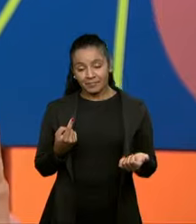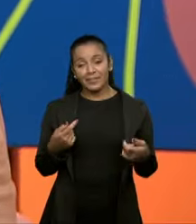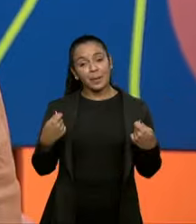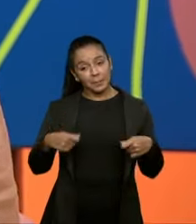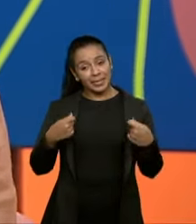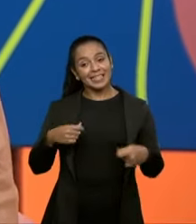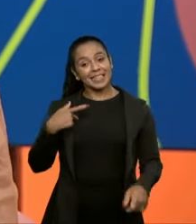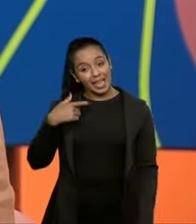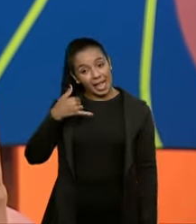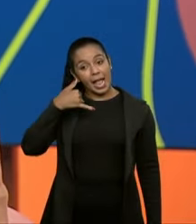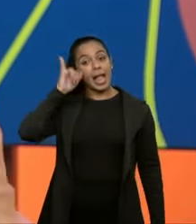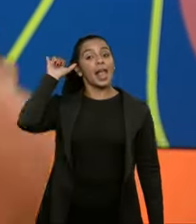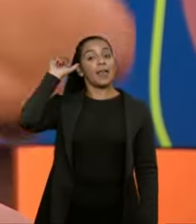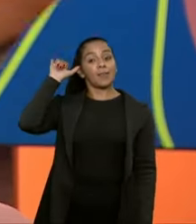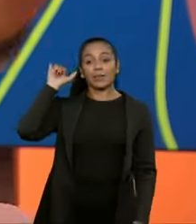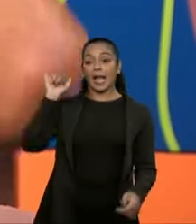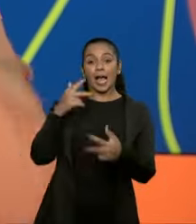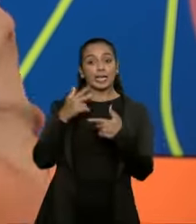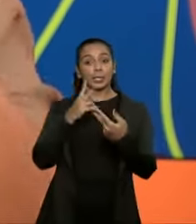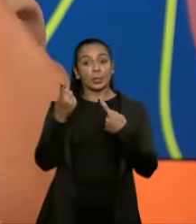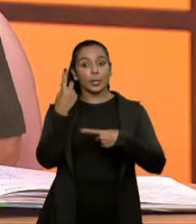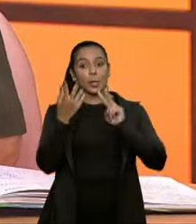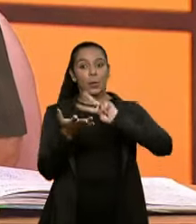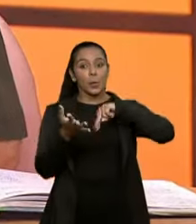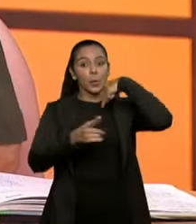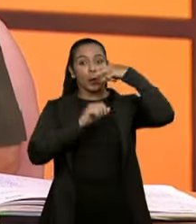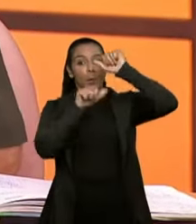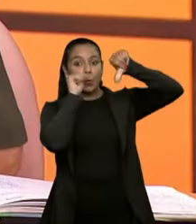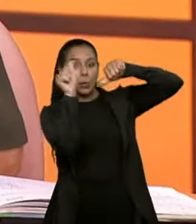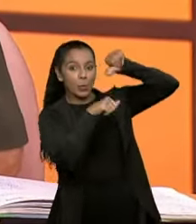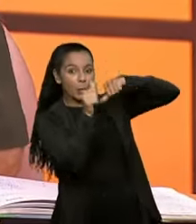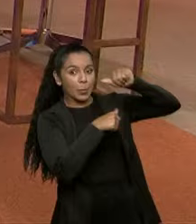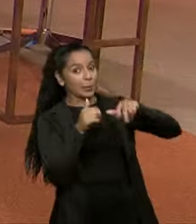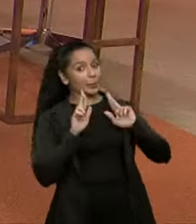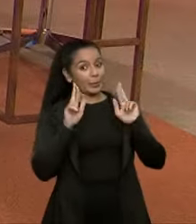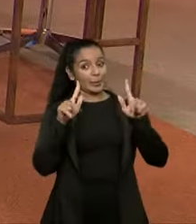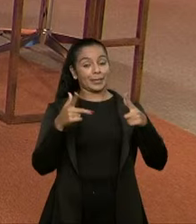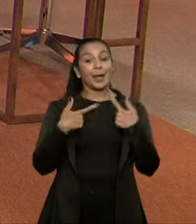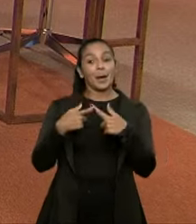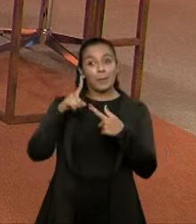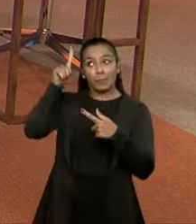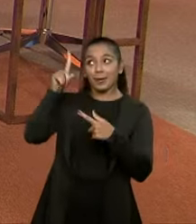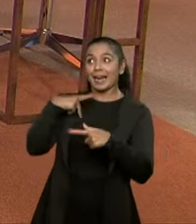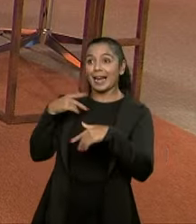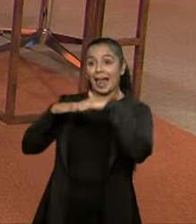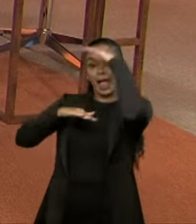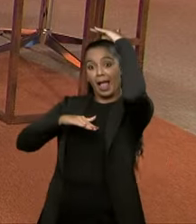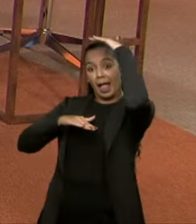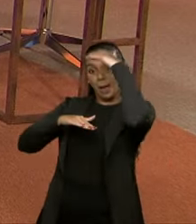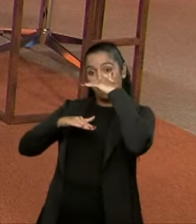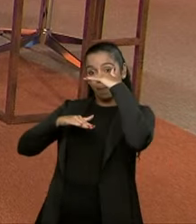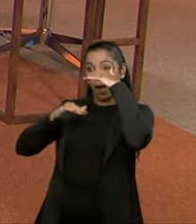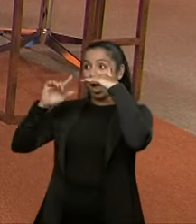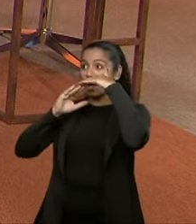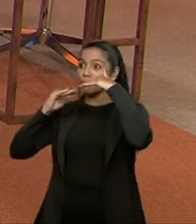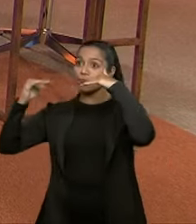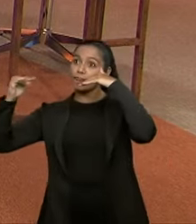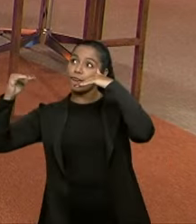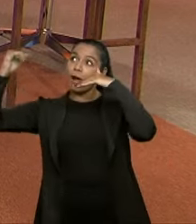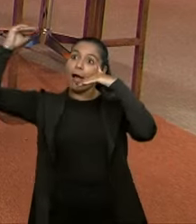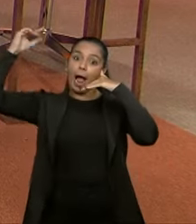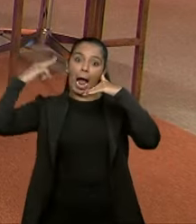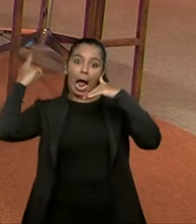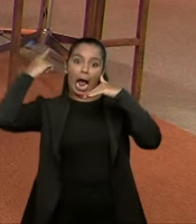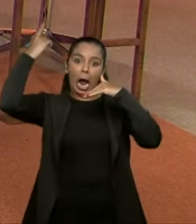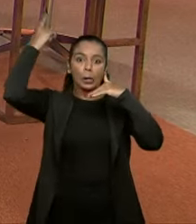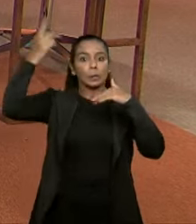evitar muita pegada circo de solé. Muita coisa diferente. Porque ali o pé direito é baixo na ponta e alto pro fundo. Tu mete uma posição errada